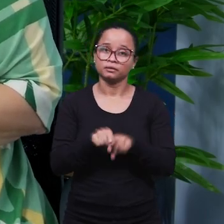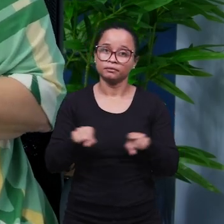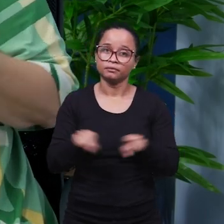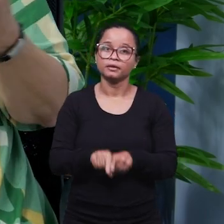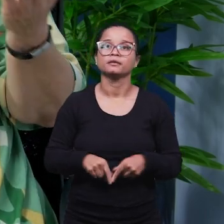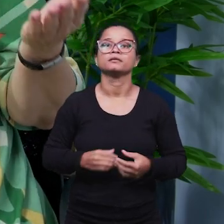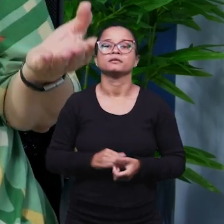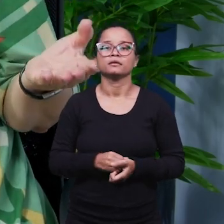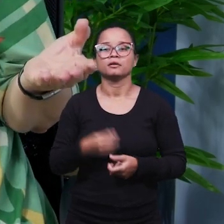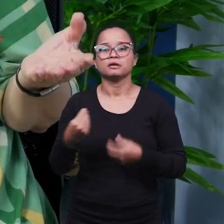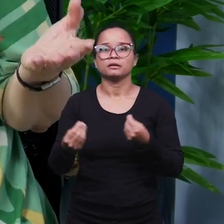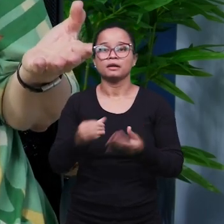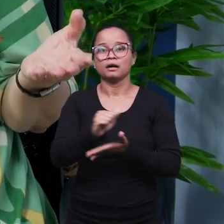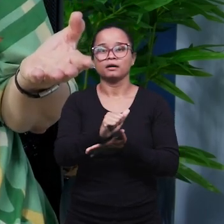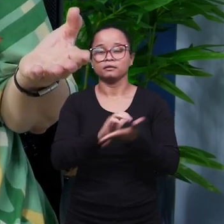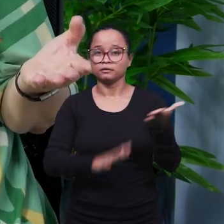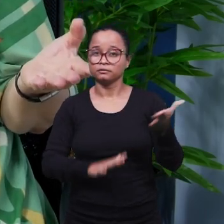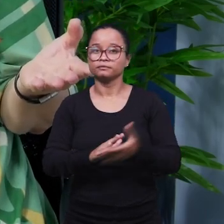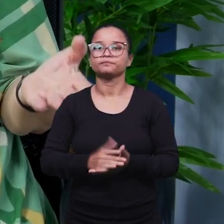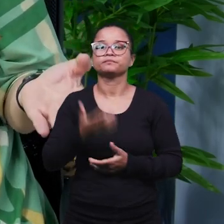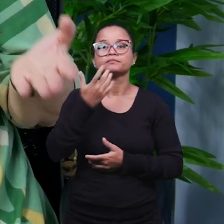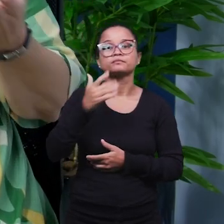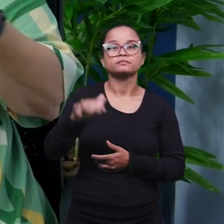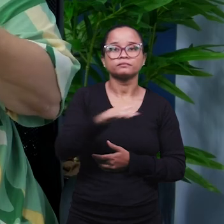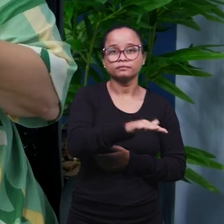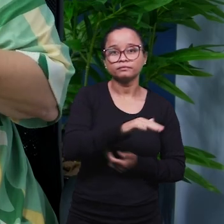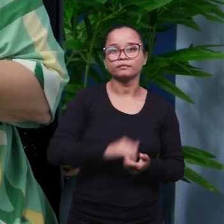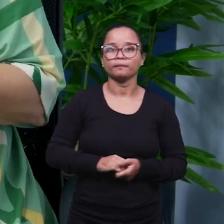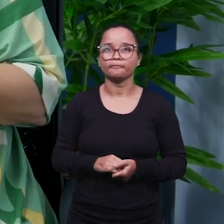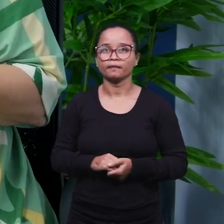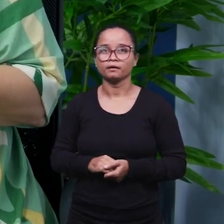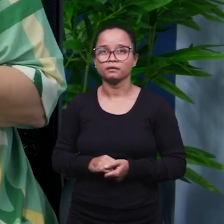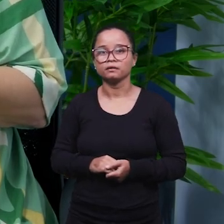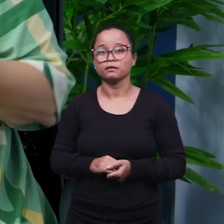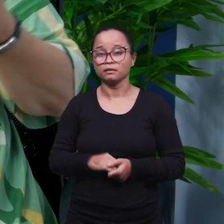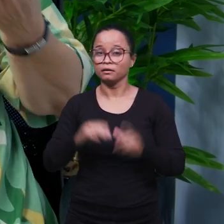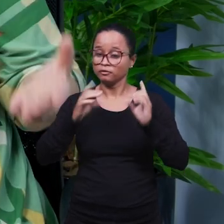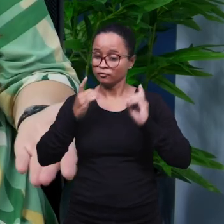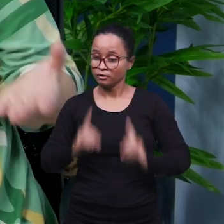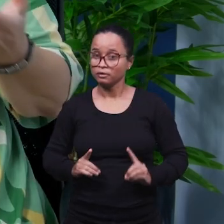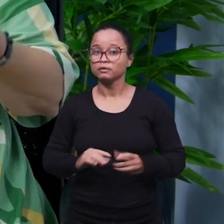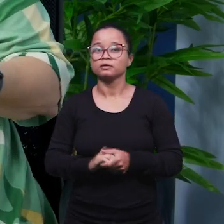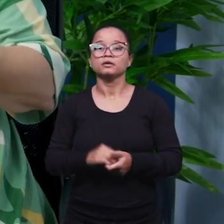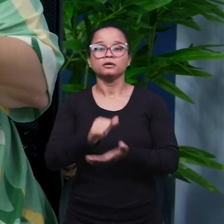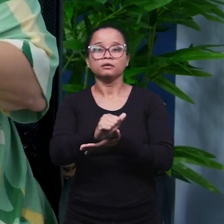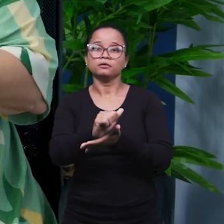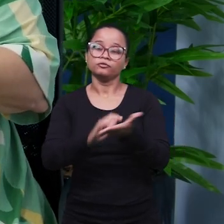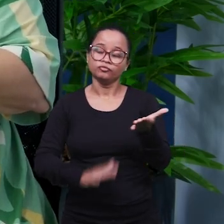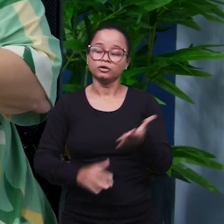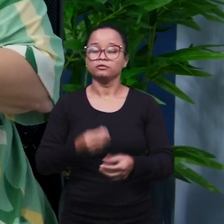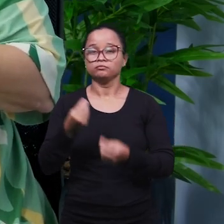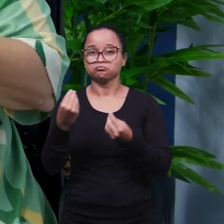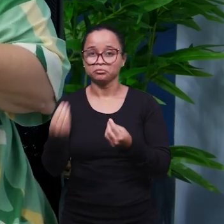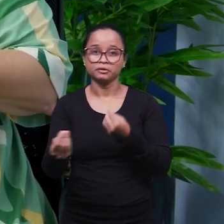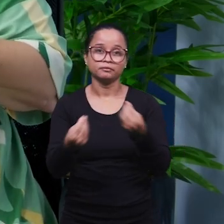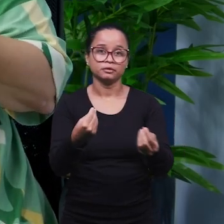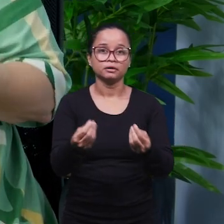também dar a atividade das crianças típicas para a minha criança com deficiência e a atividade